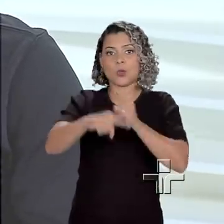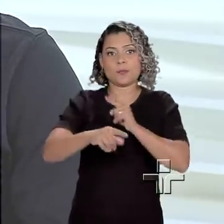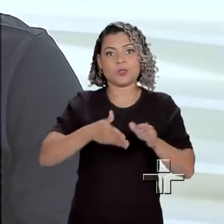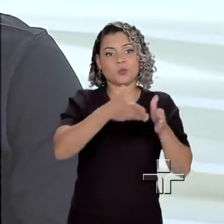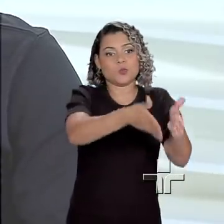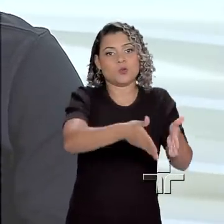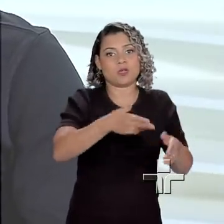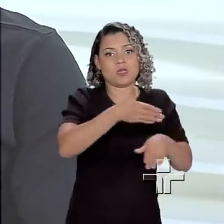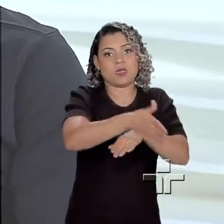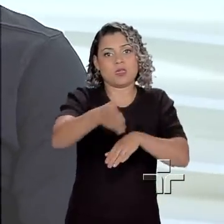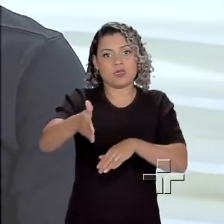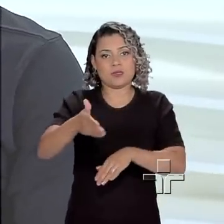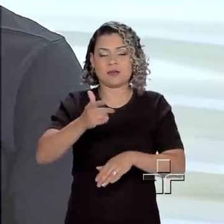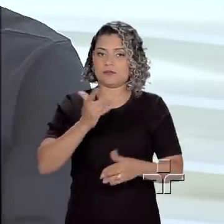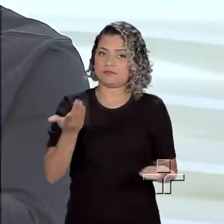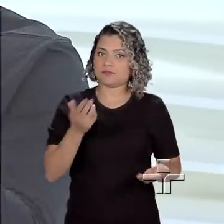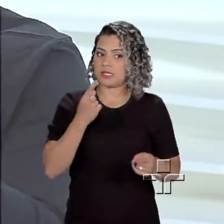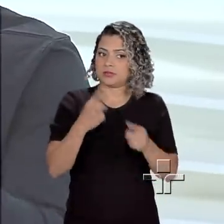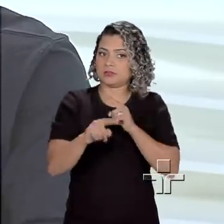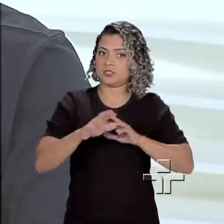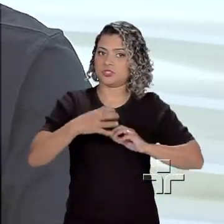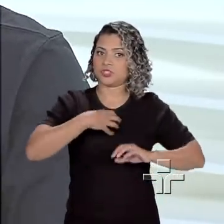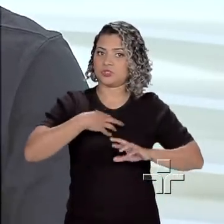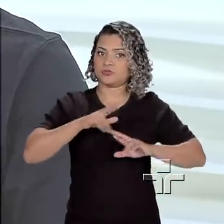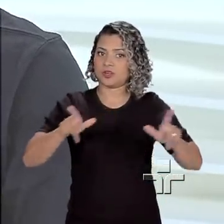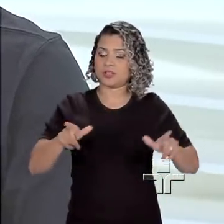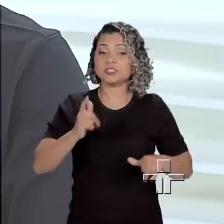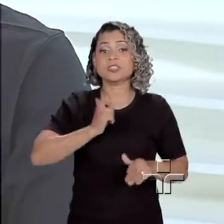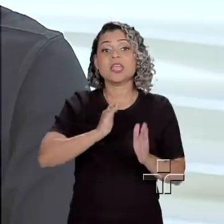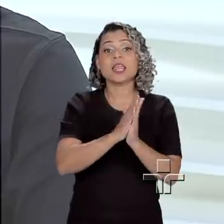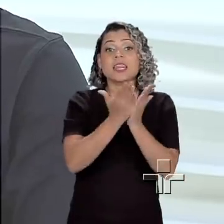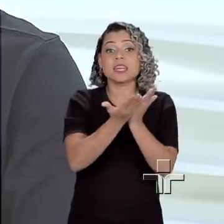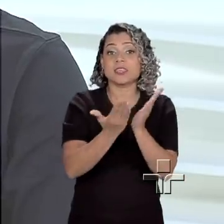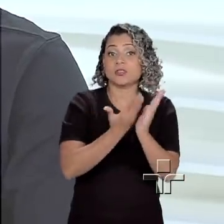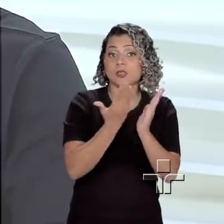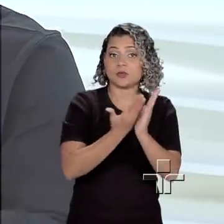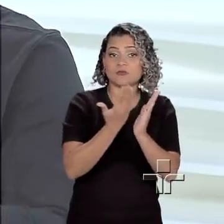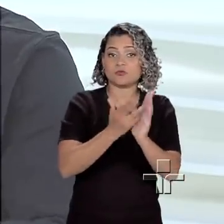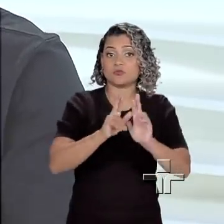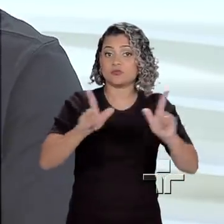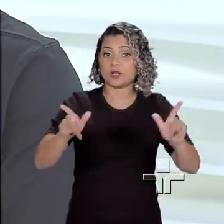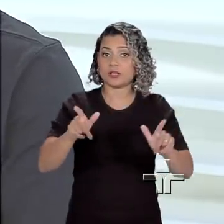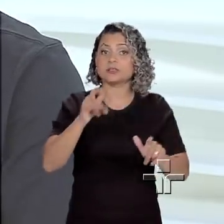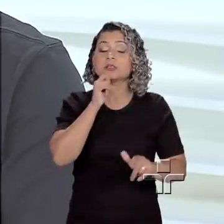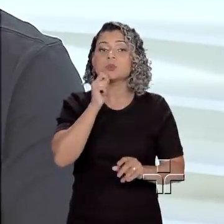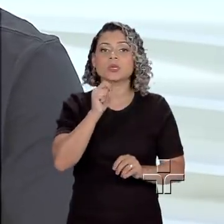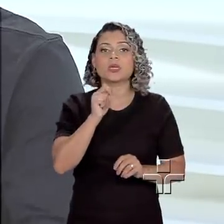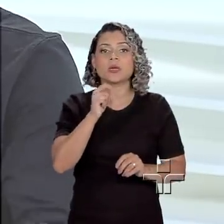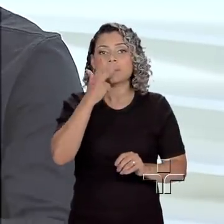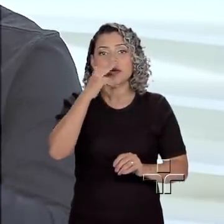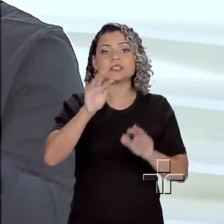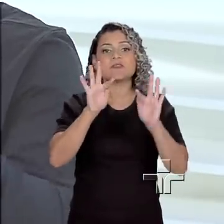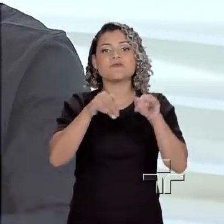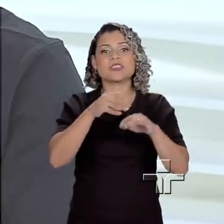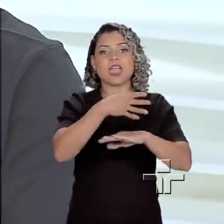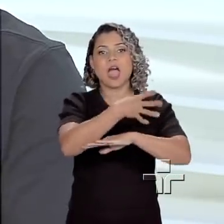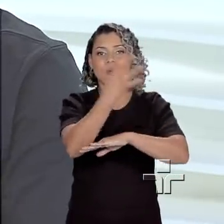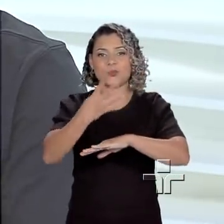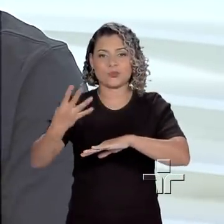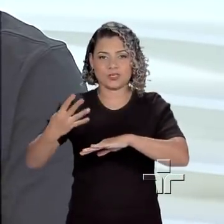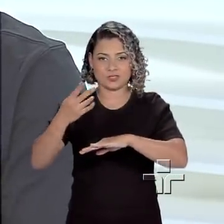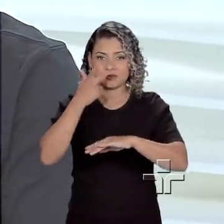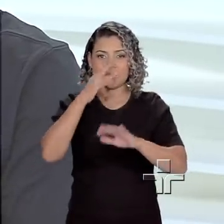livro do Vernor Vinge, que é o cara que inventou a ideia de singularidade, chamado Rainbow's End, o fim dos arco-íris. E nesse livro todos os carros